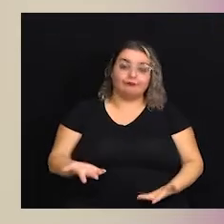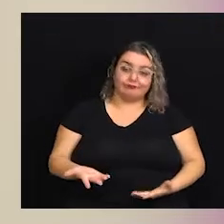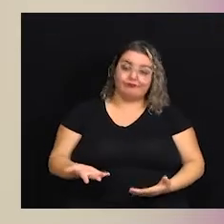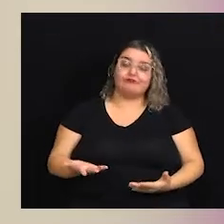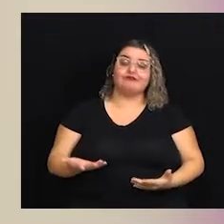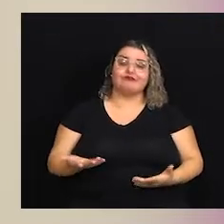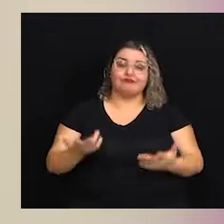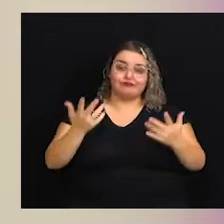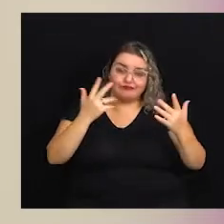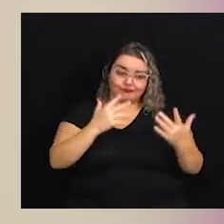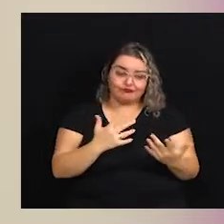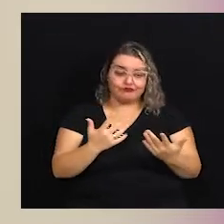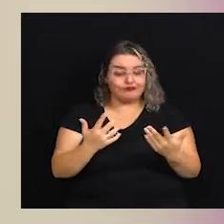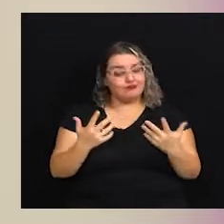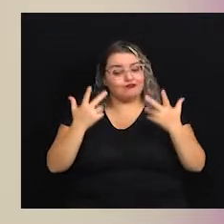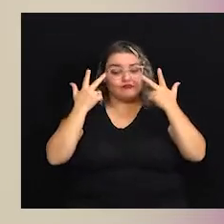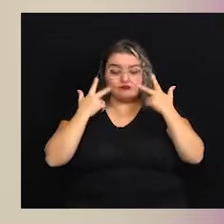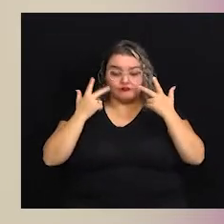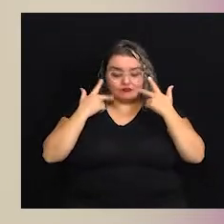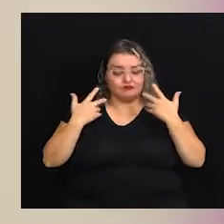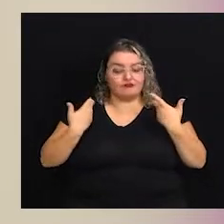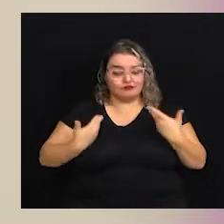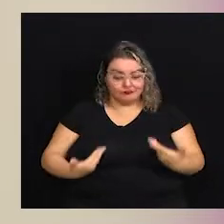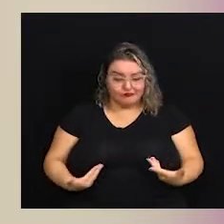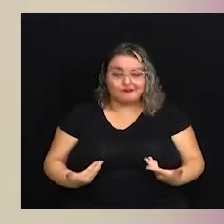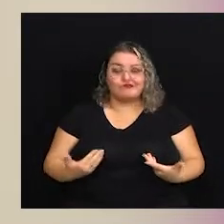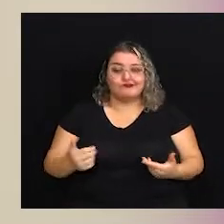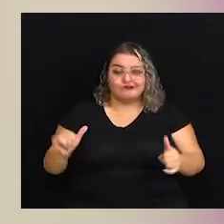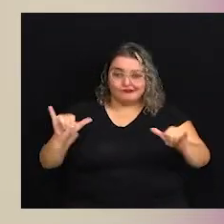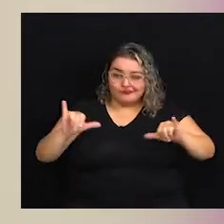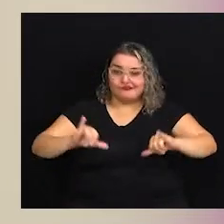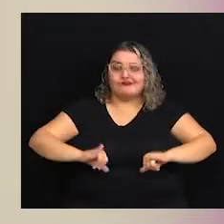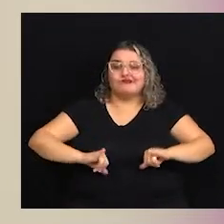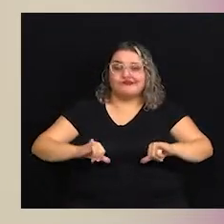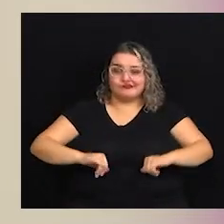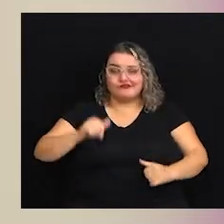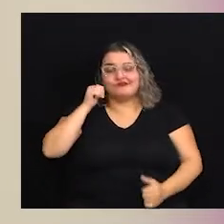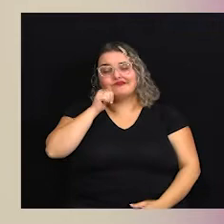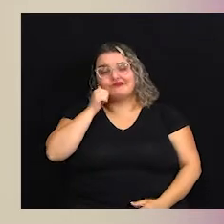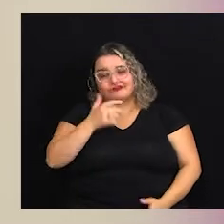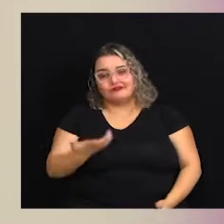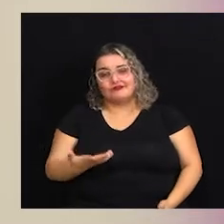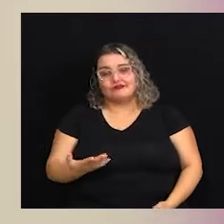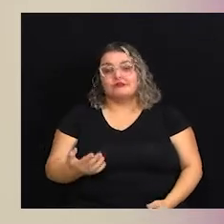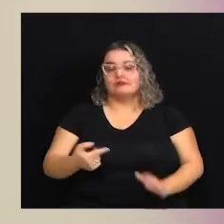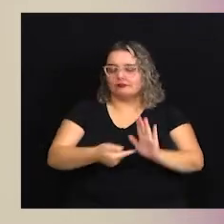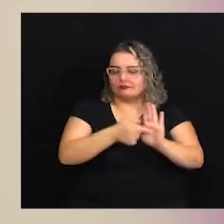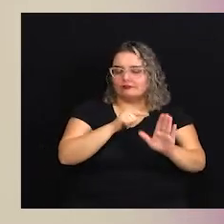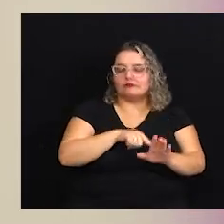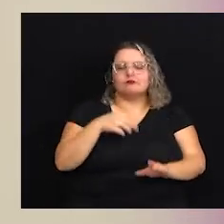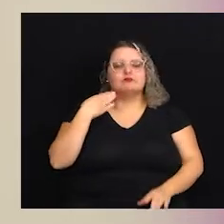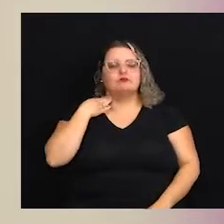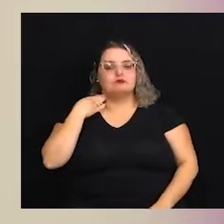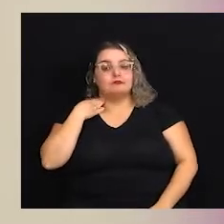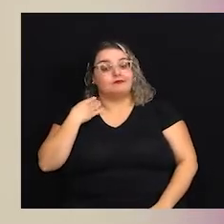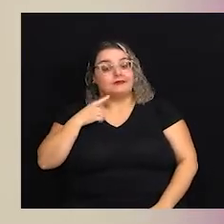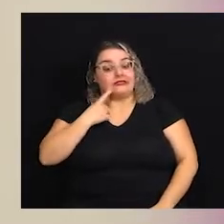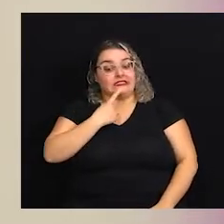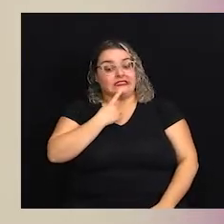mulher aí, porque ela não faz isso com o homem, ou seja, conta corrente hormonal no vermelho, menopausa